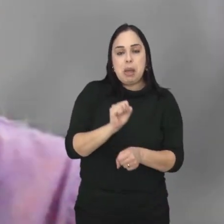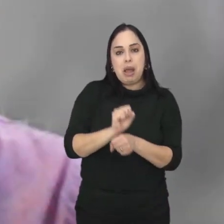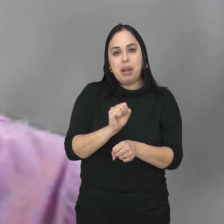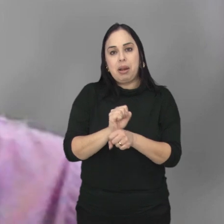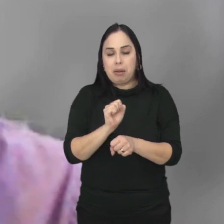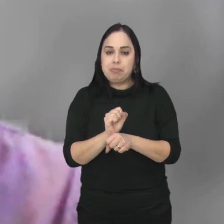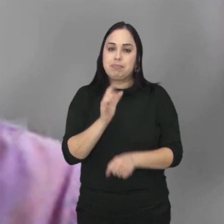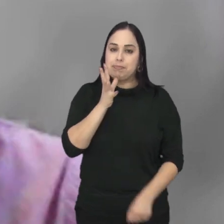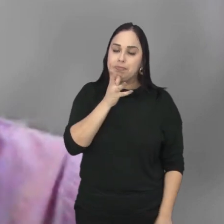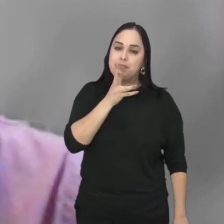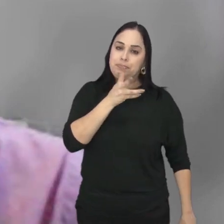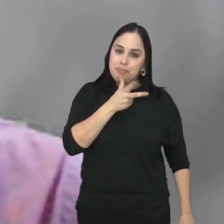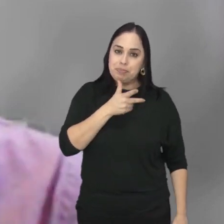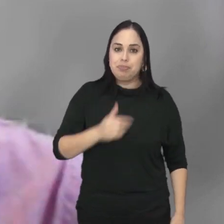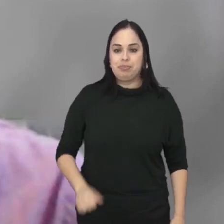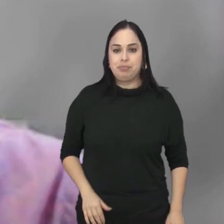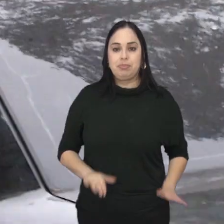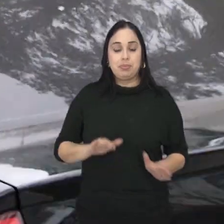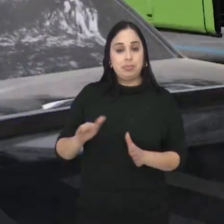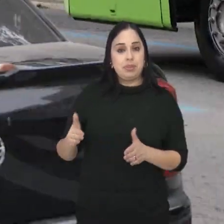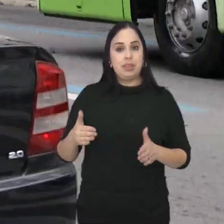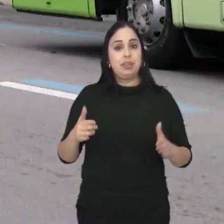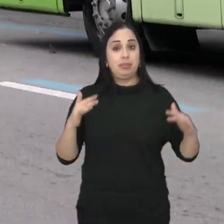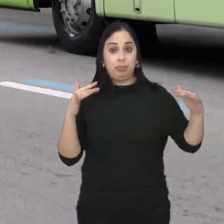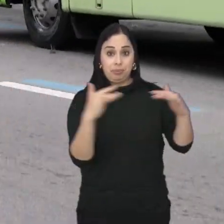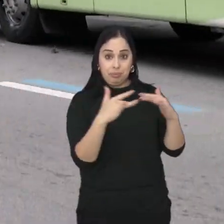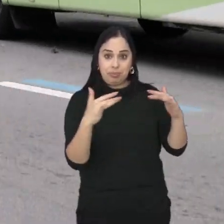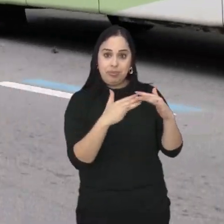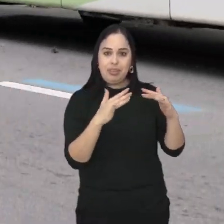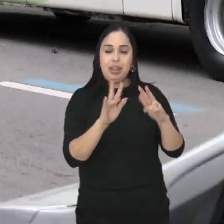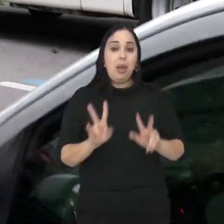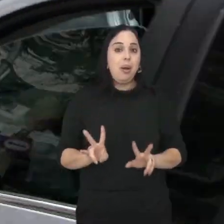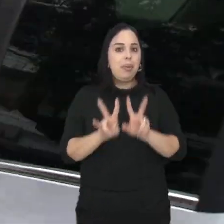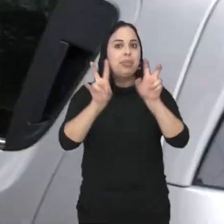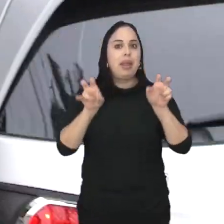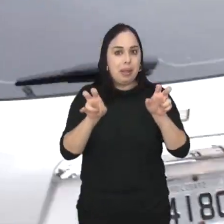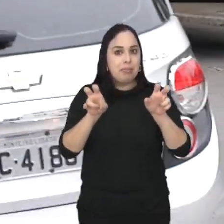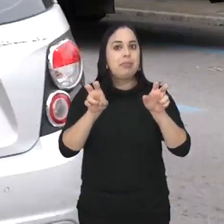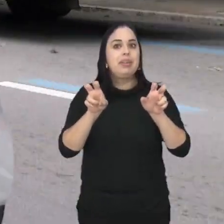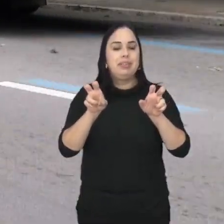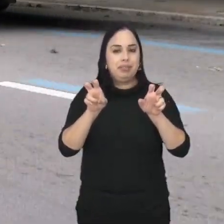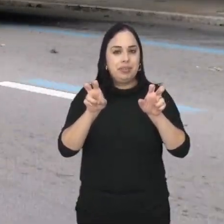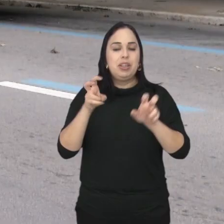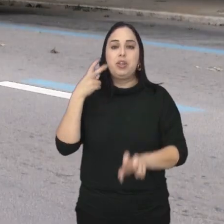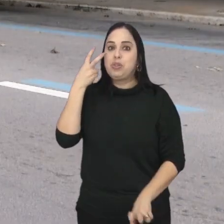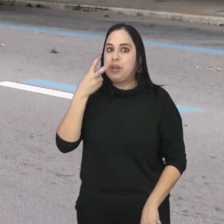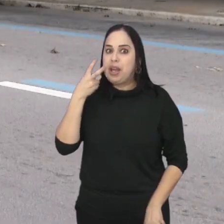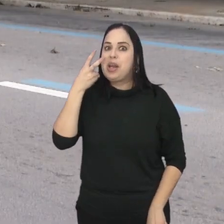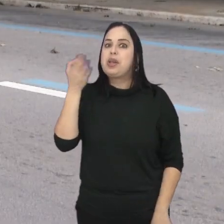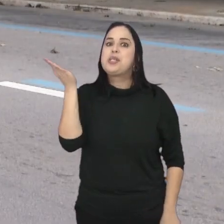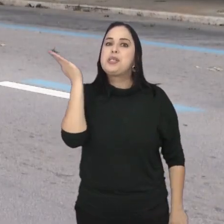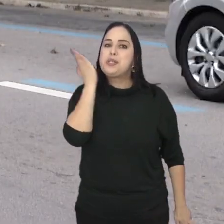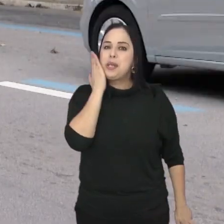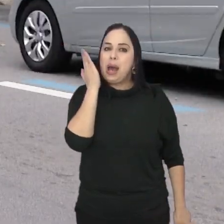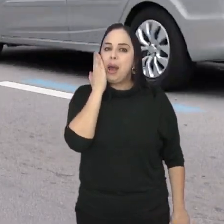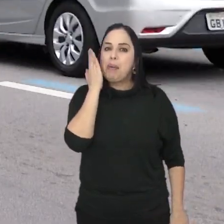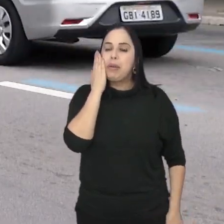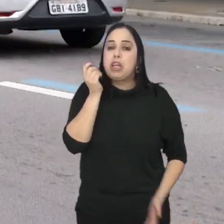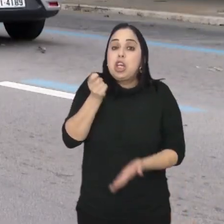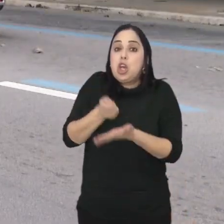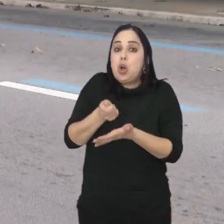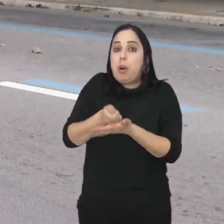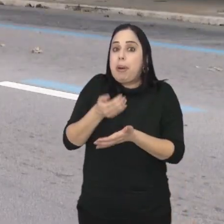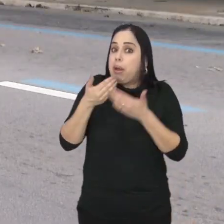ou no terminal ou qualquer outro ponto da cidade. E a mobilidade urbana é um tema acompanhado de perto pelos vereadores que